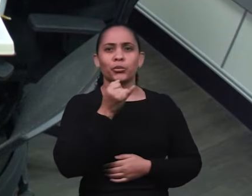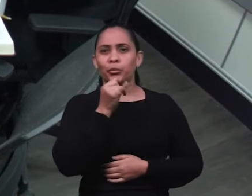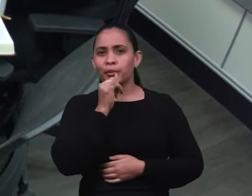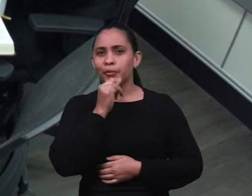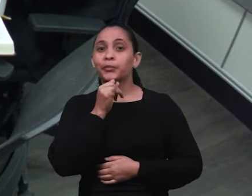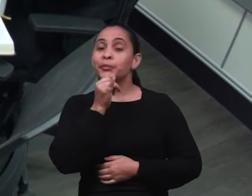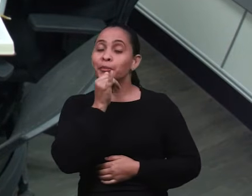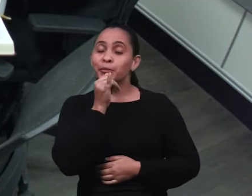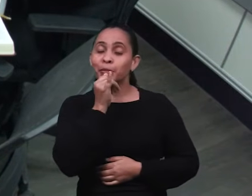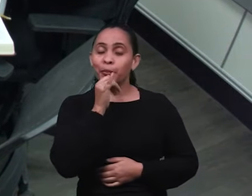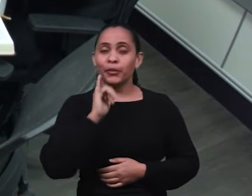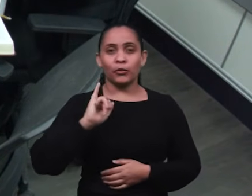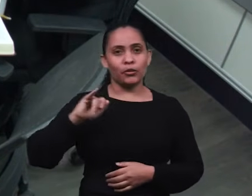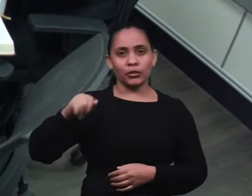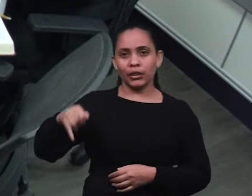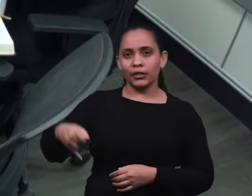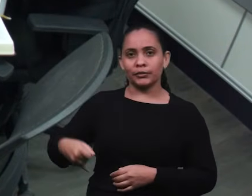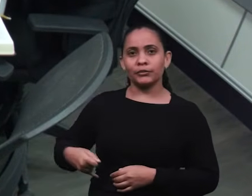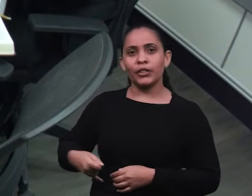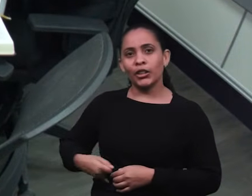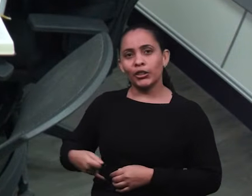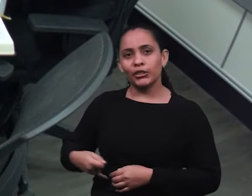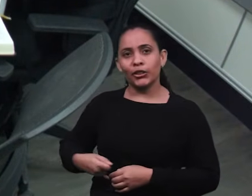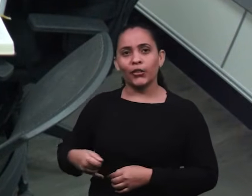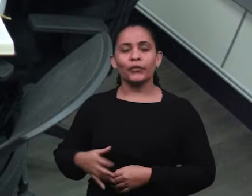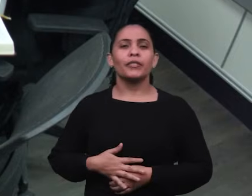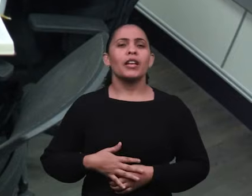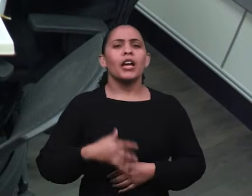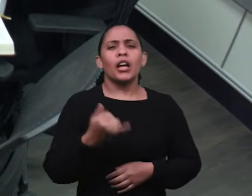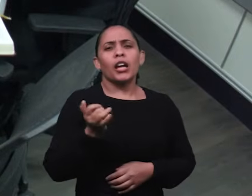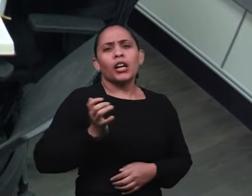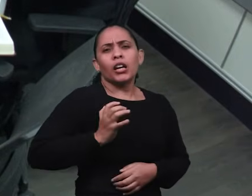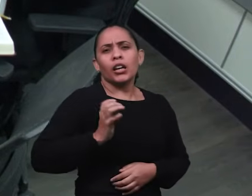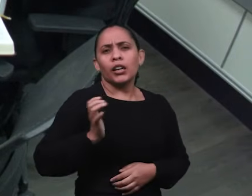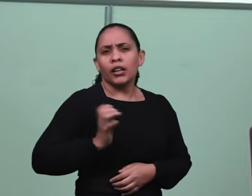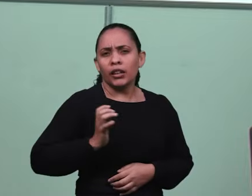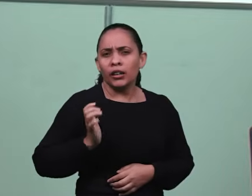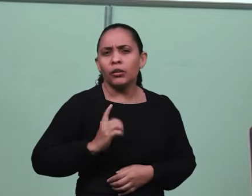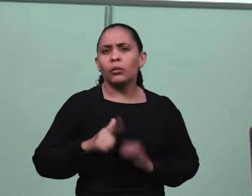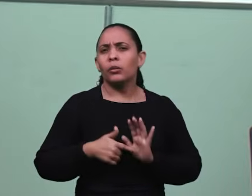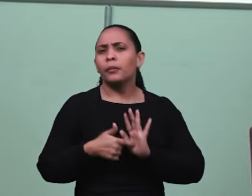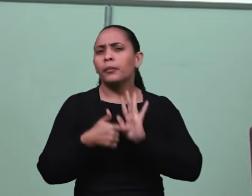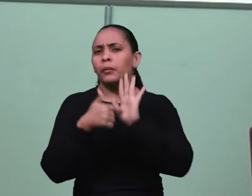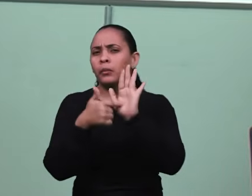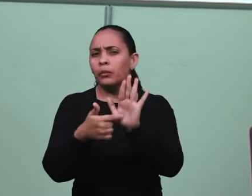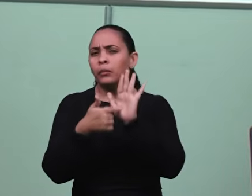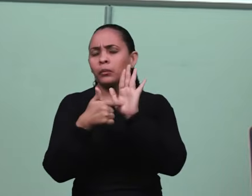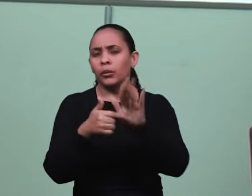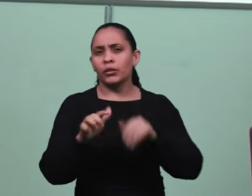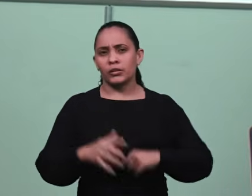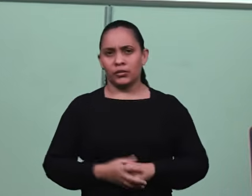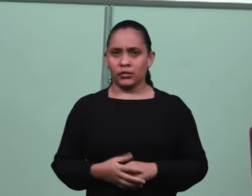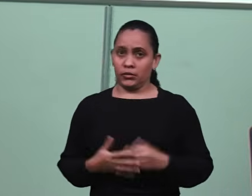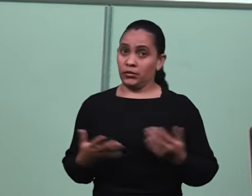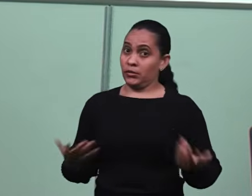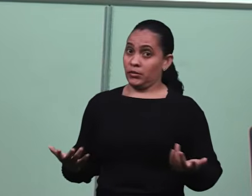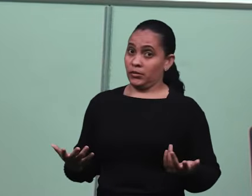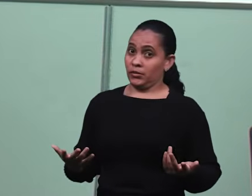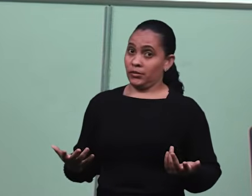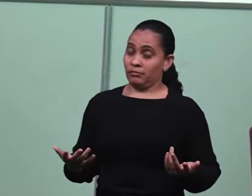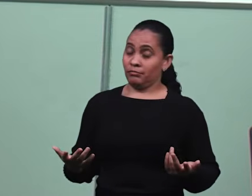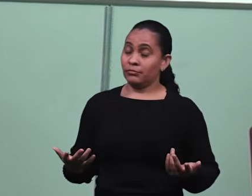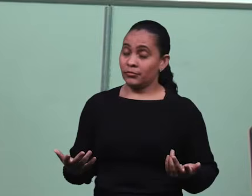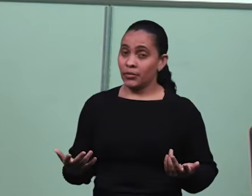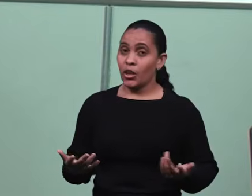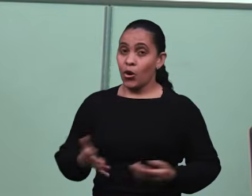pela terra, mas ele perdeu tudo, mas ele não abandonou o Senhor. Porque o coração dele não estava nos bens, na prosperidade, na